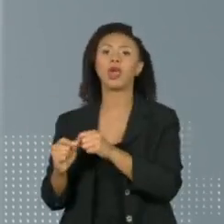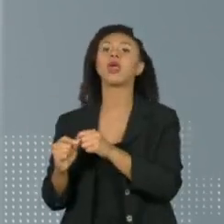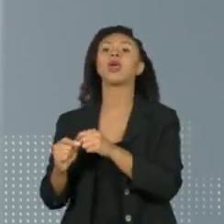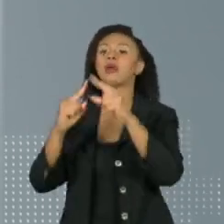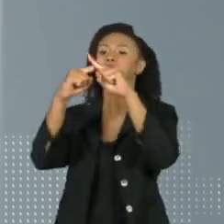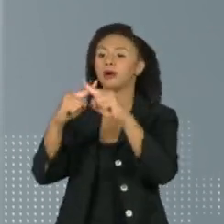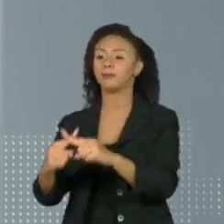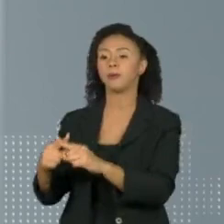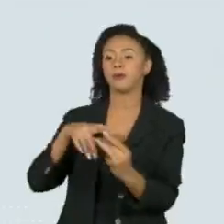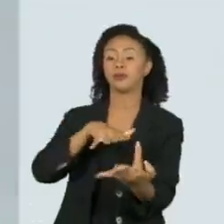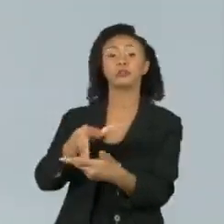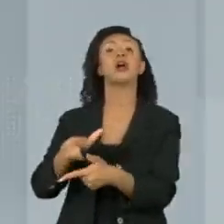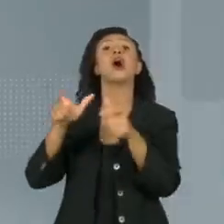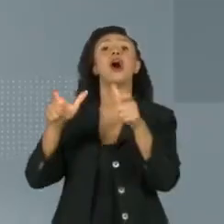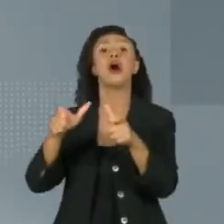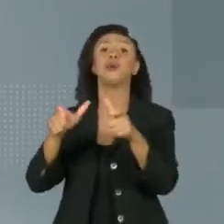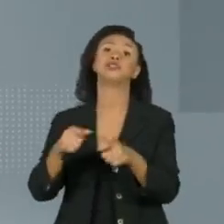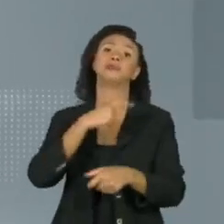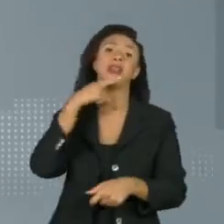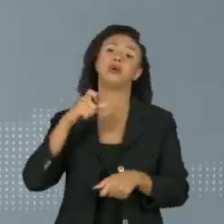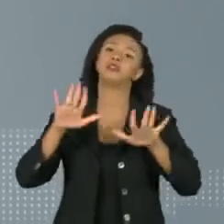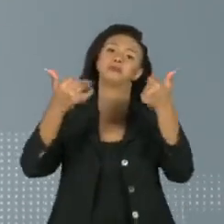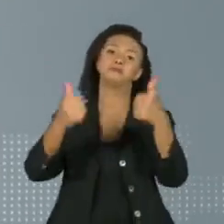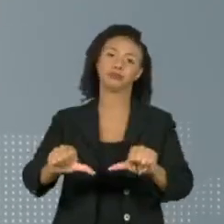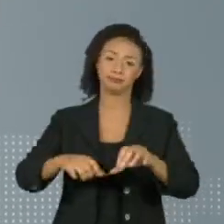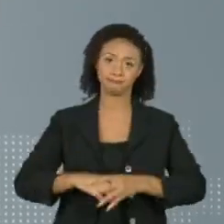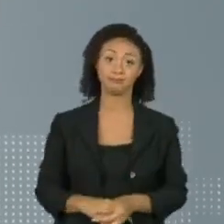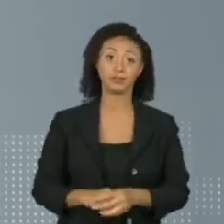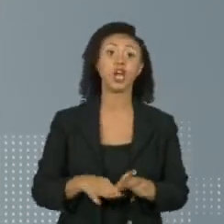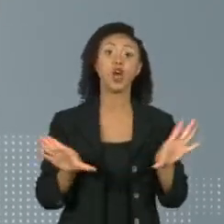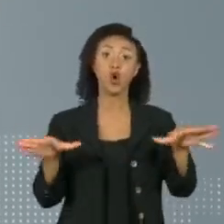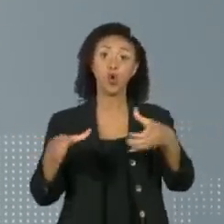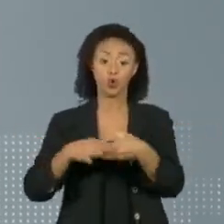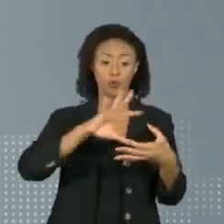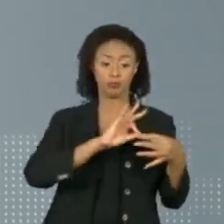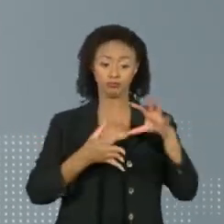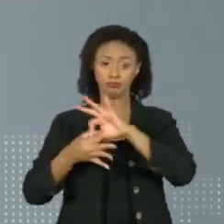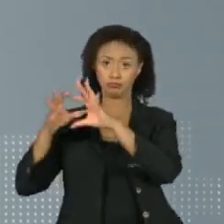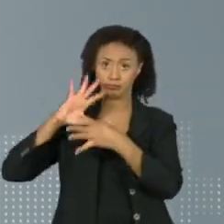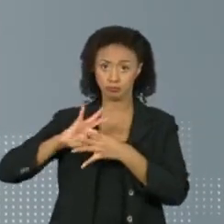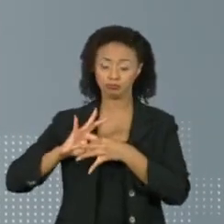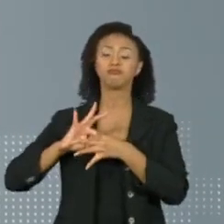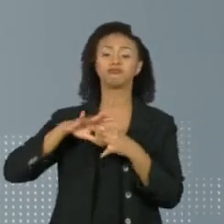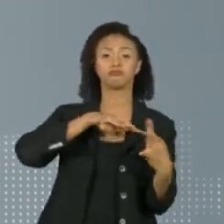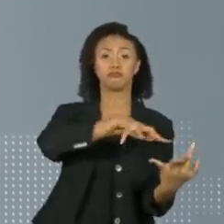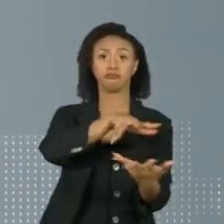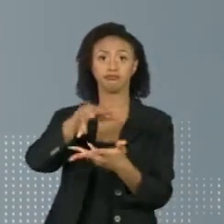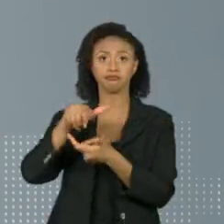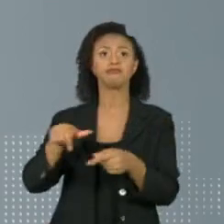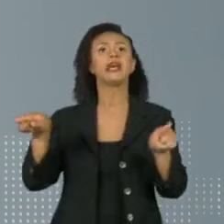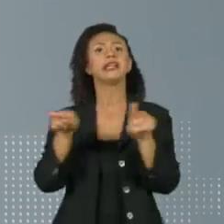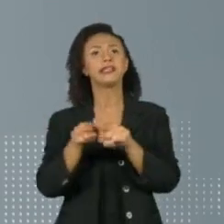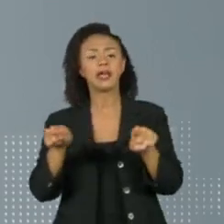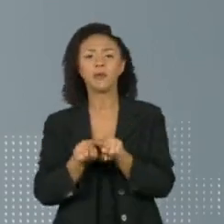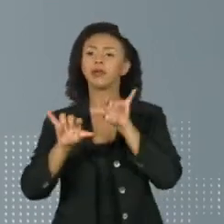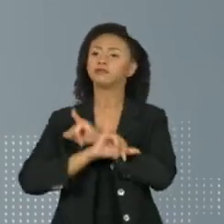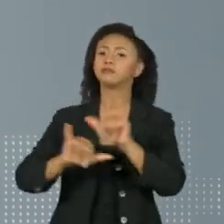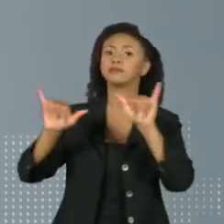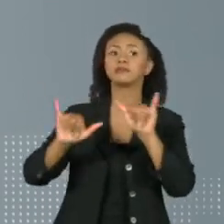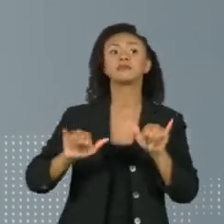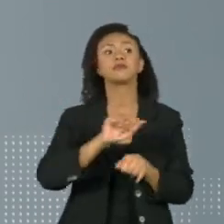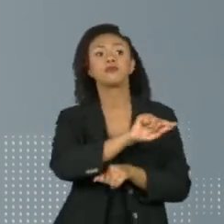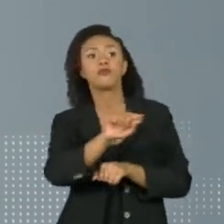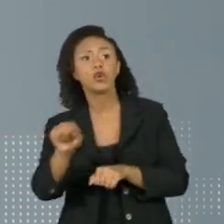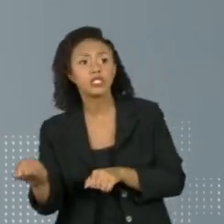também na Rússia o comitê Olímpico internacional também anunciou sanções recomendando que ATL Oi